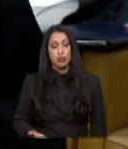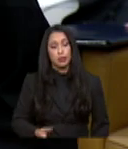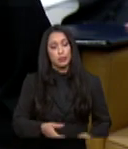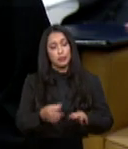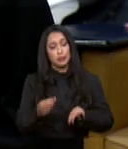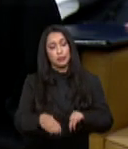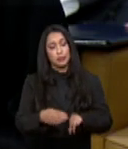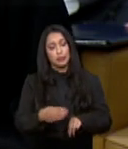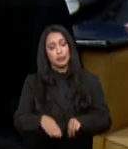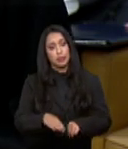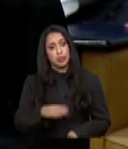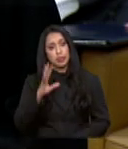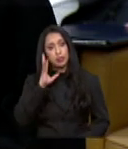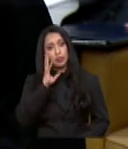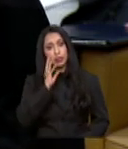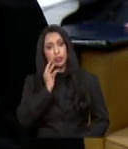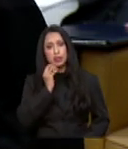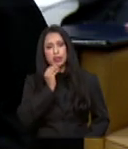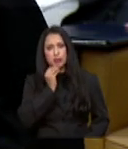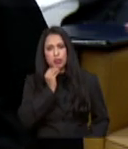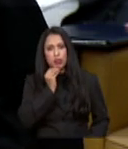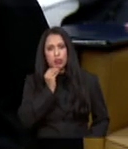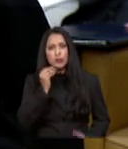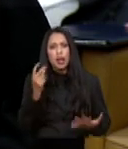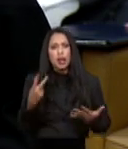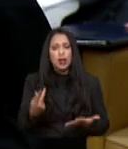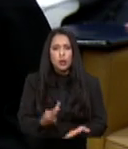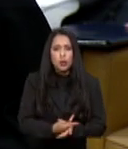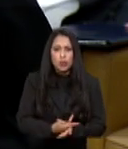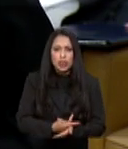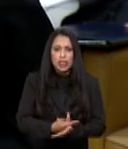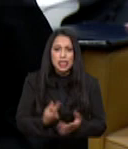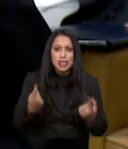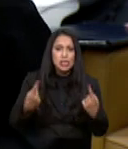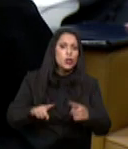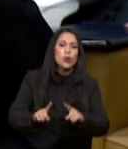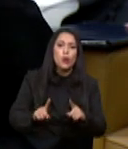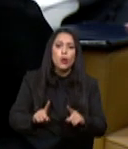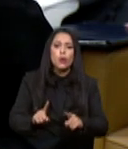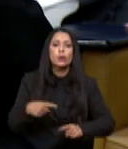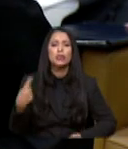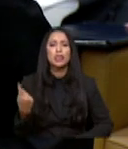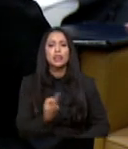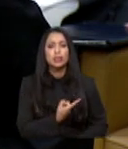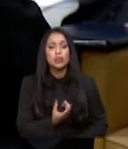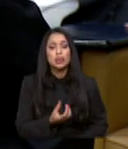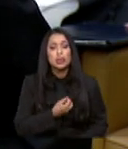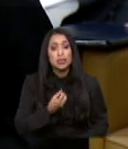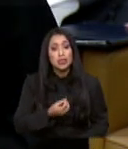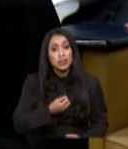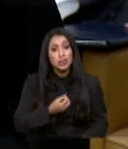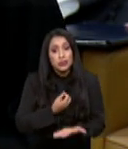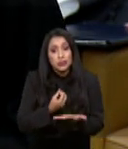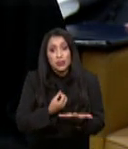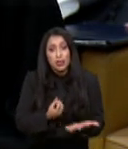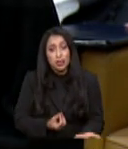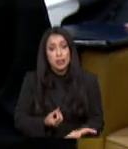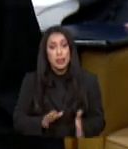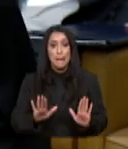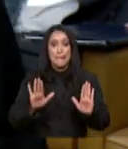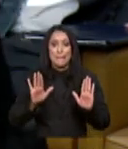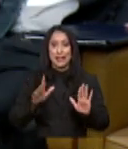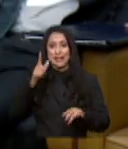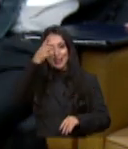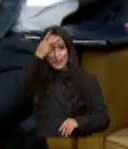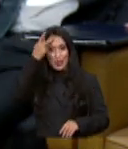Dias Toffoli, mas corre contra a nossa existência com alguns com lugar privilegiado